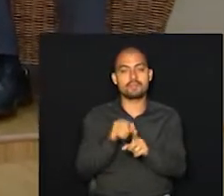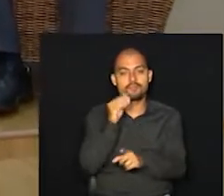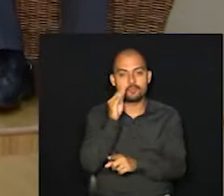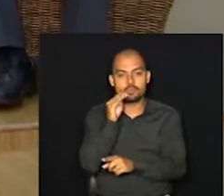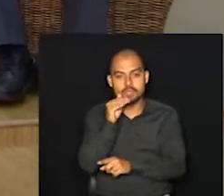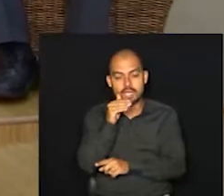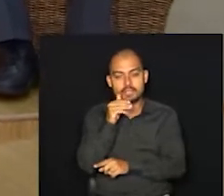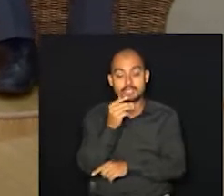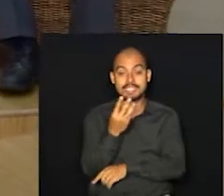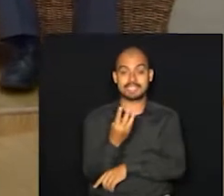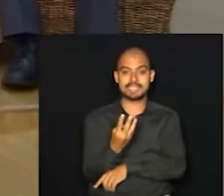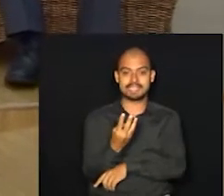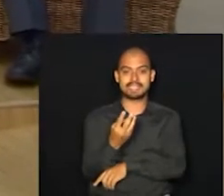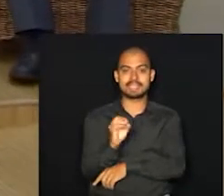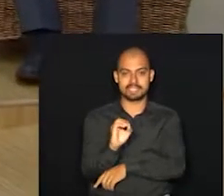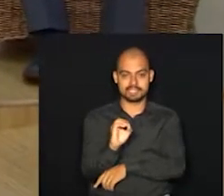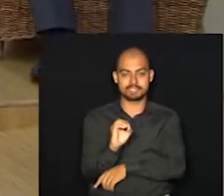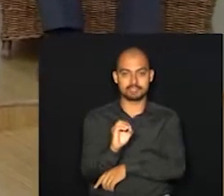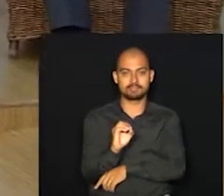para